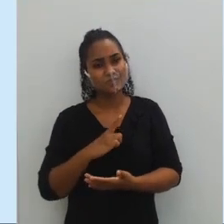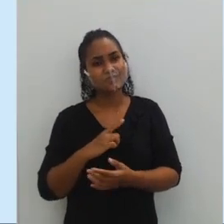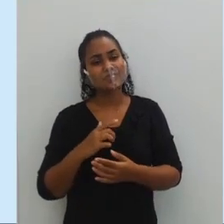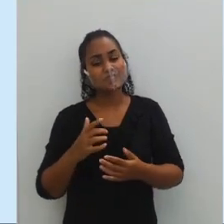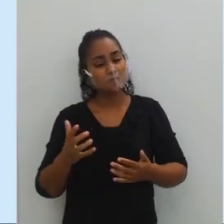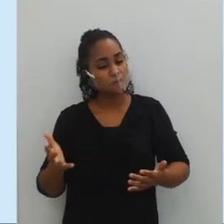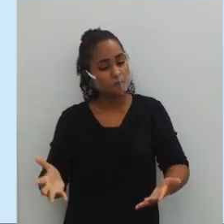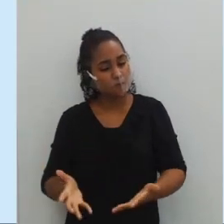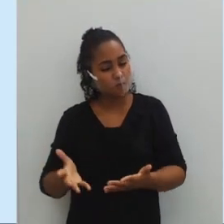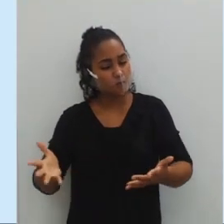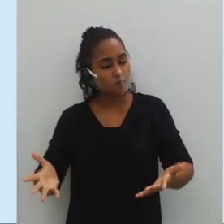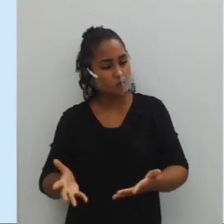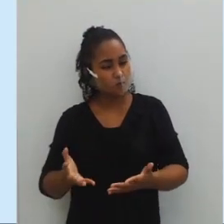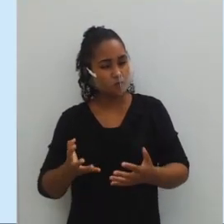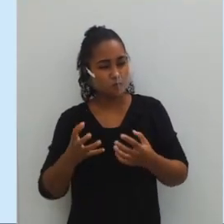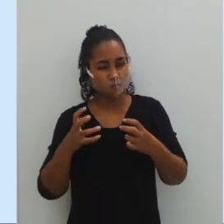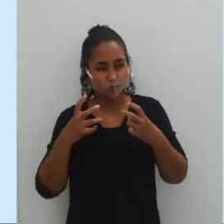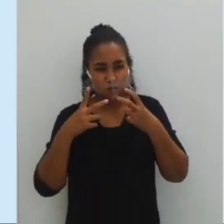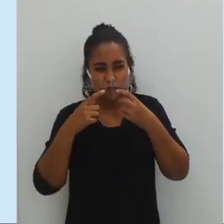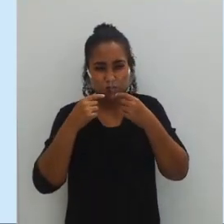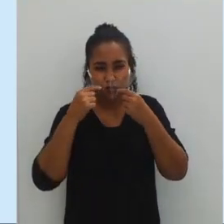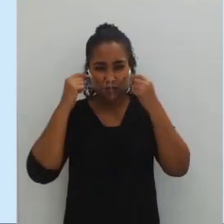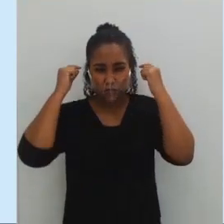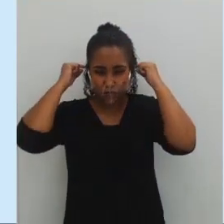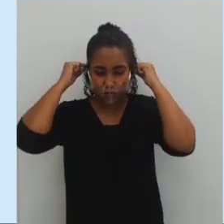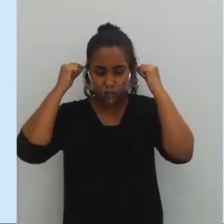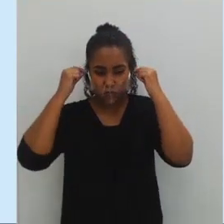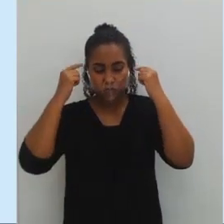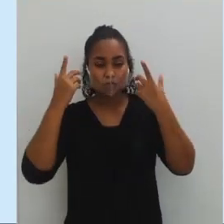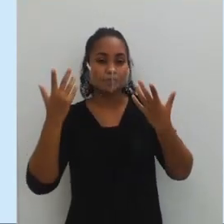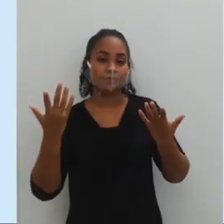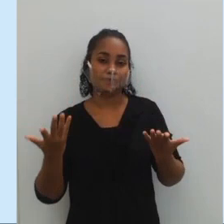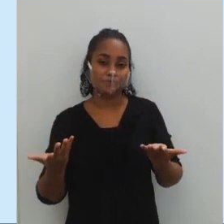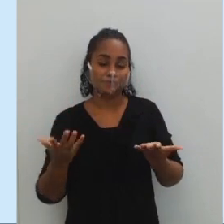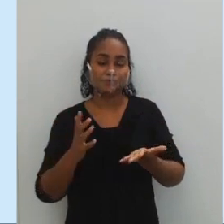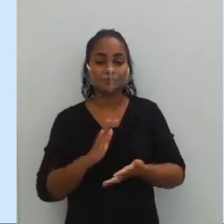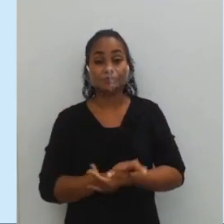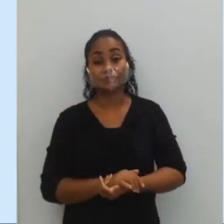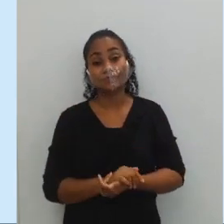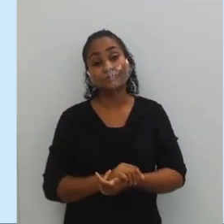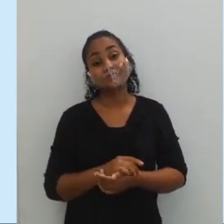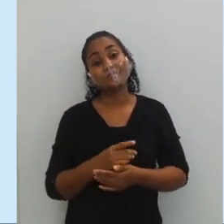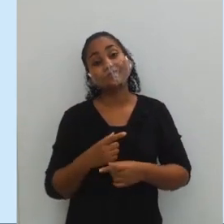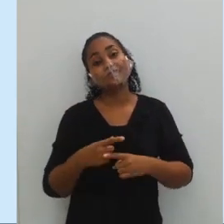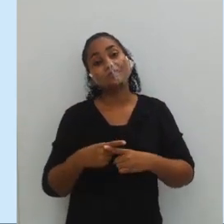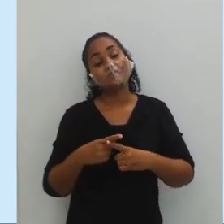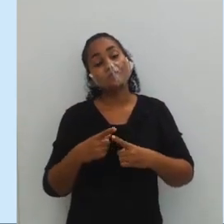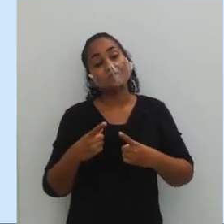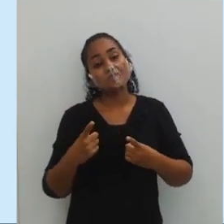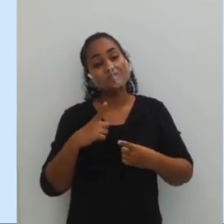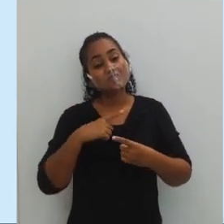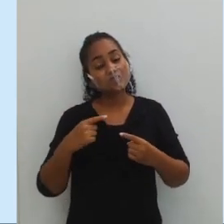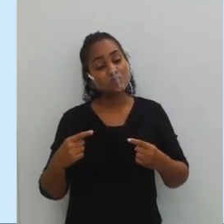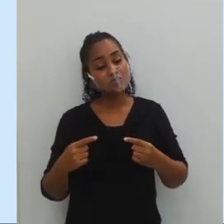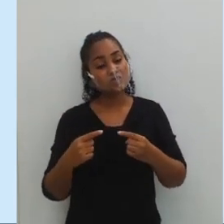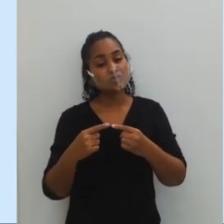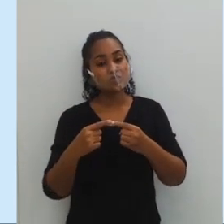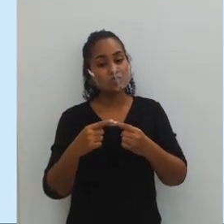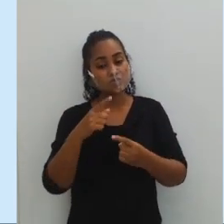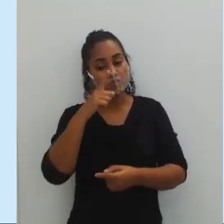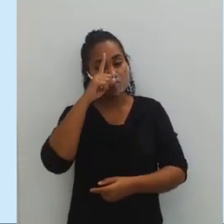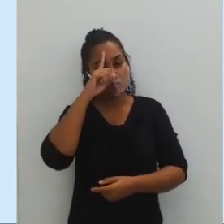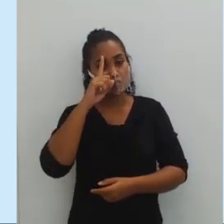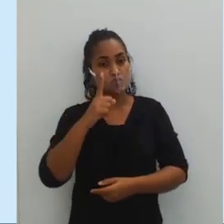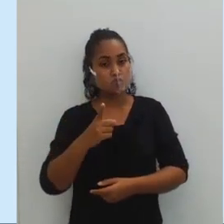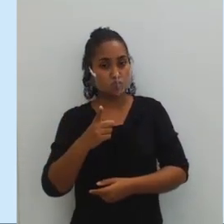ainda potencializam essa cara de feroz cortando as orelhinhas dos bichinhos. Mas tem toda uma questão ligada